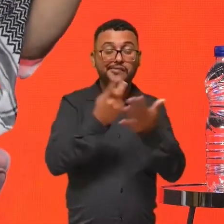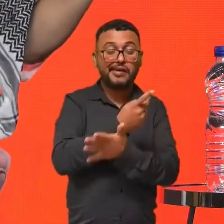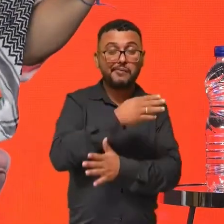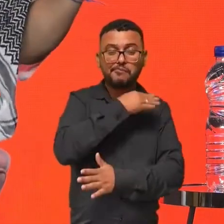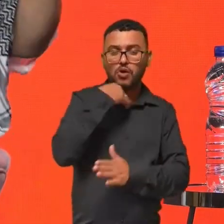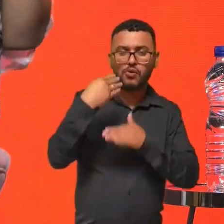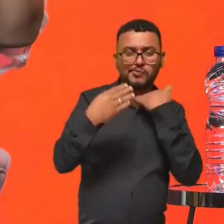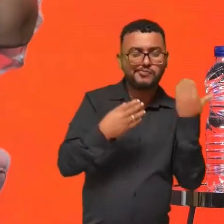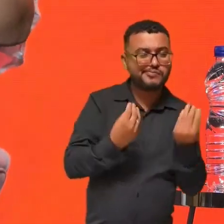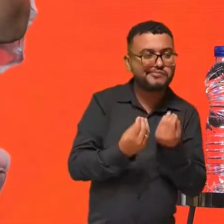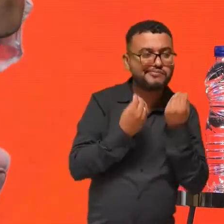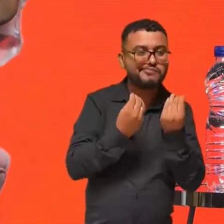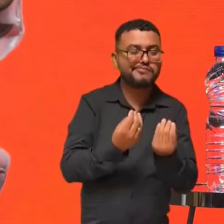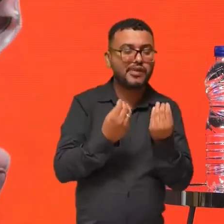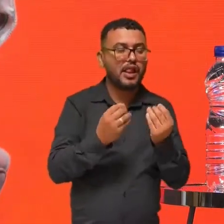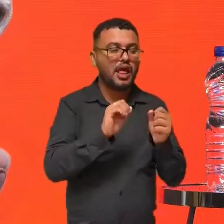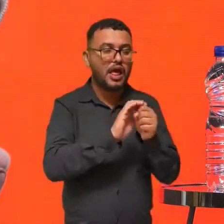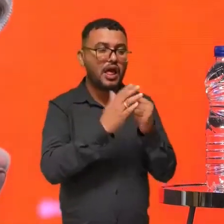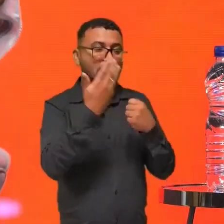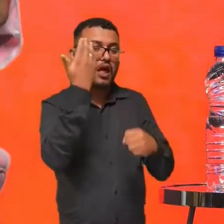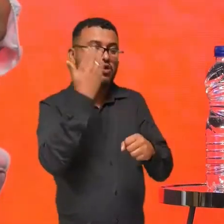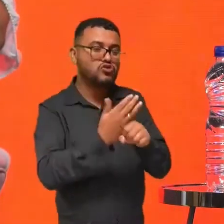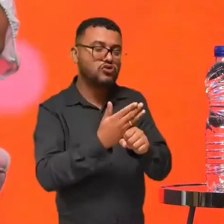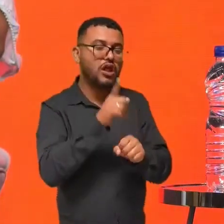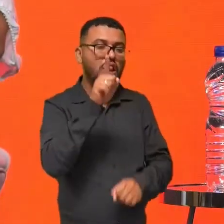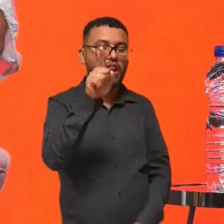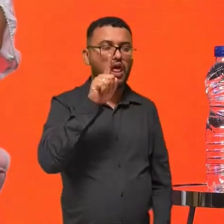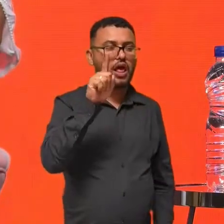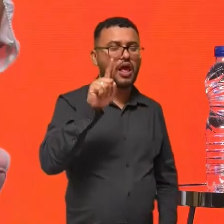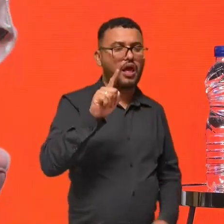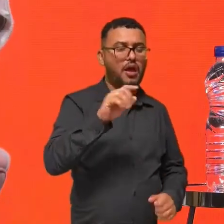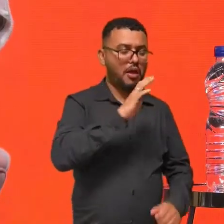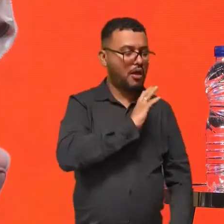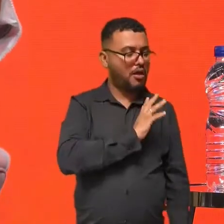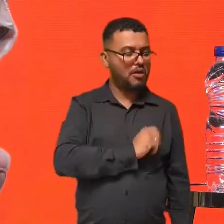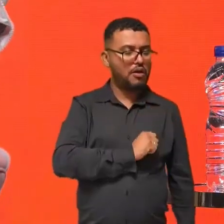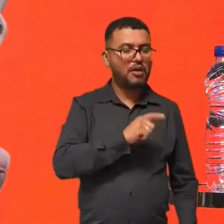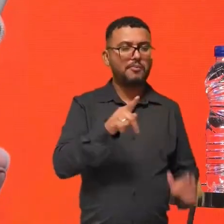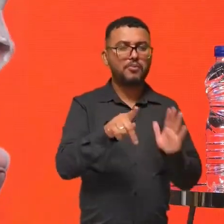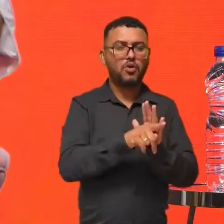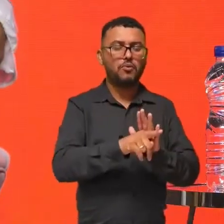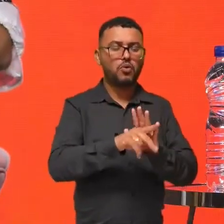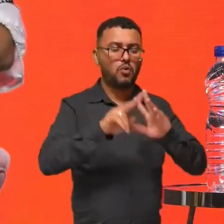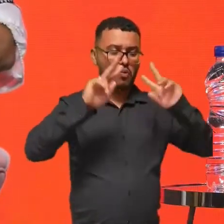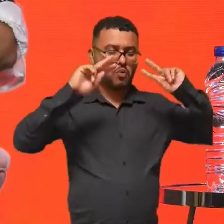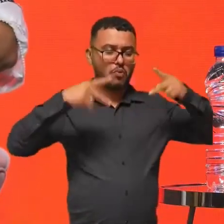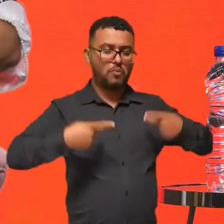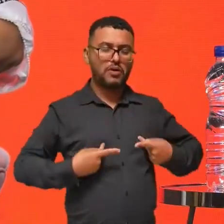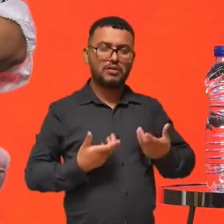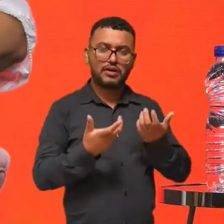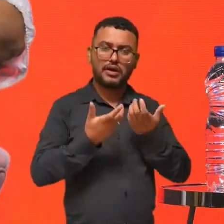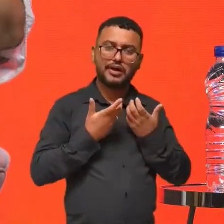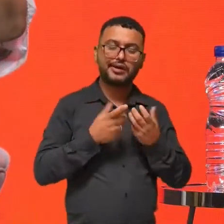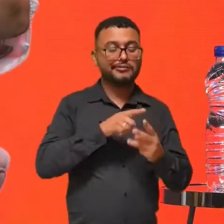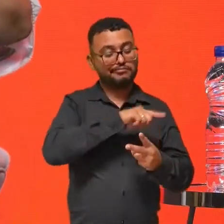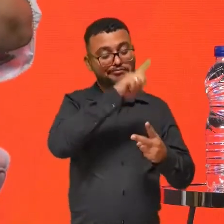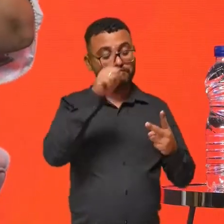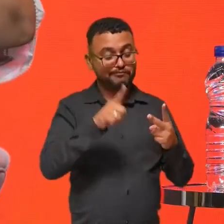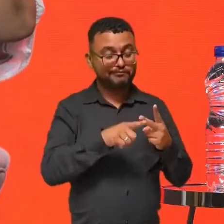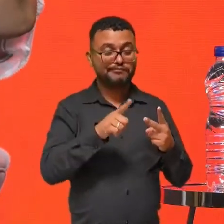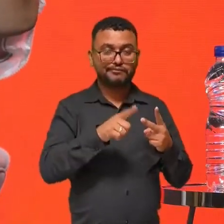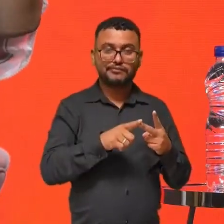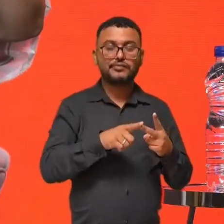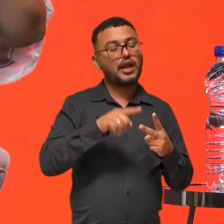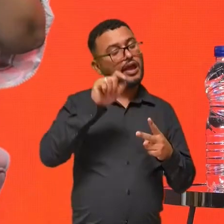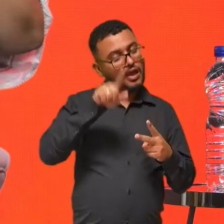é uma questão, hoje, da humanidade, né? E isso se deu por meio das redes sociais, uma